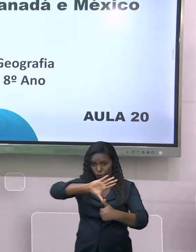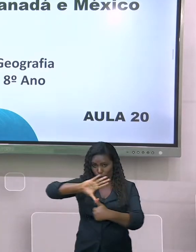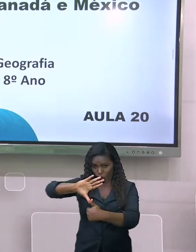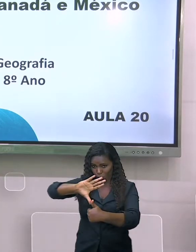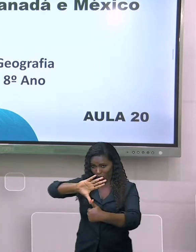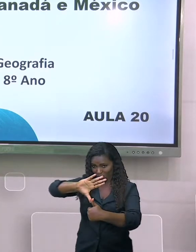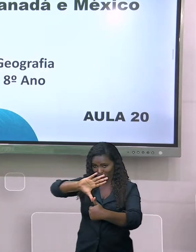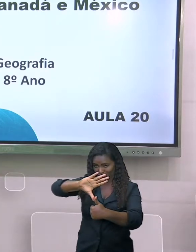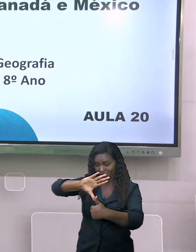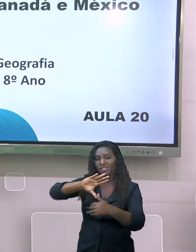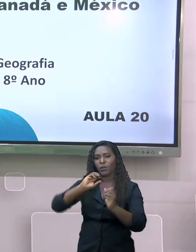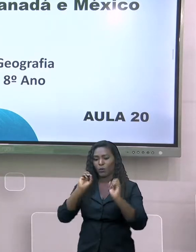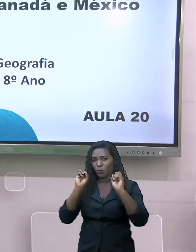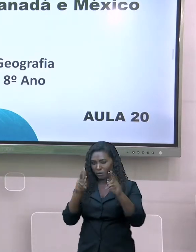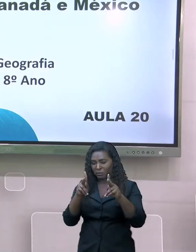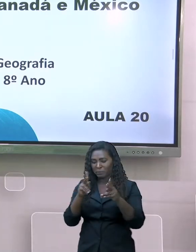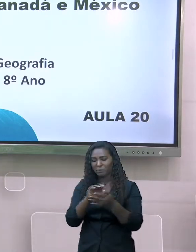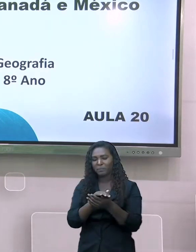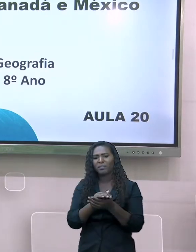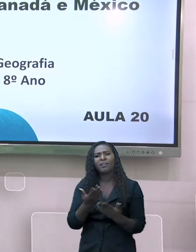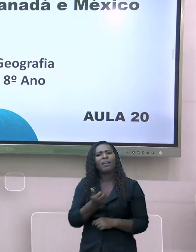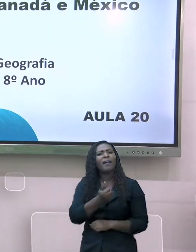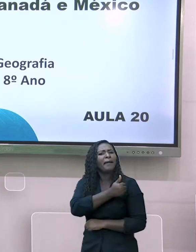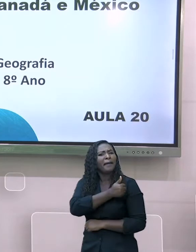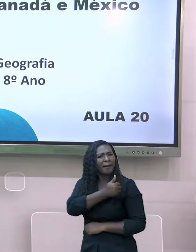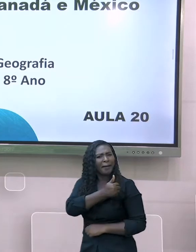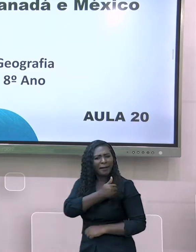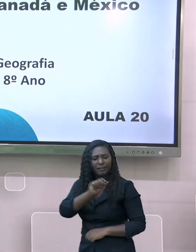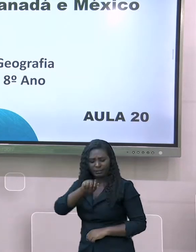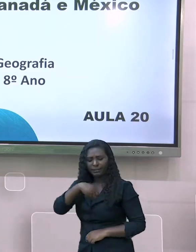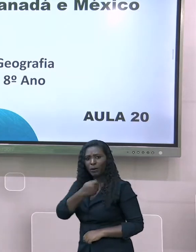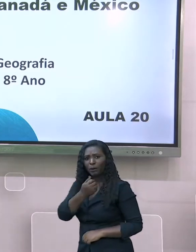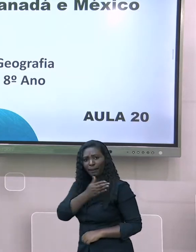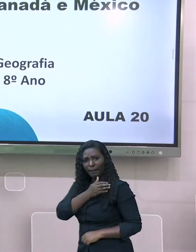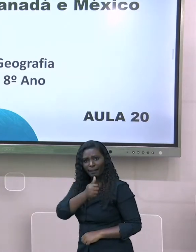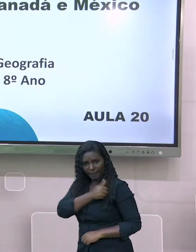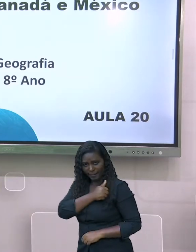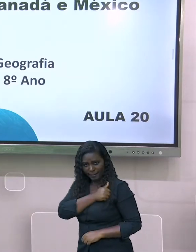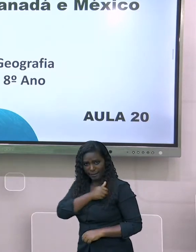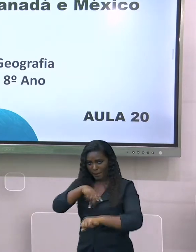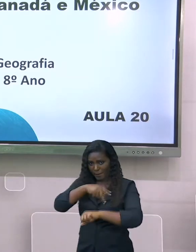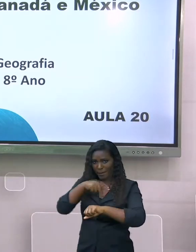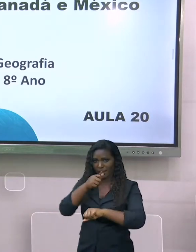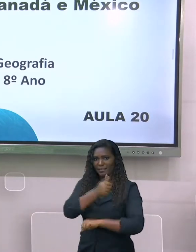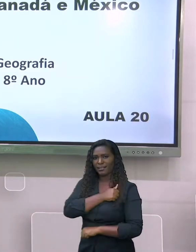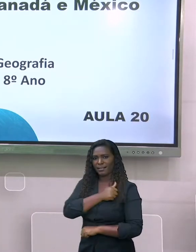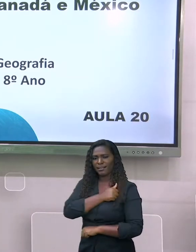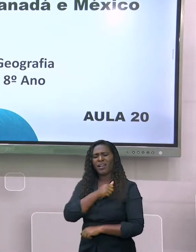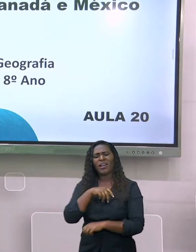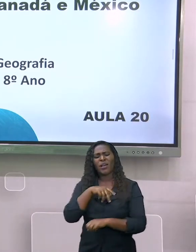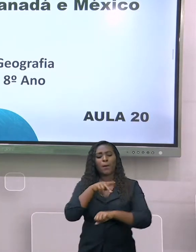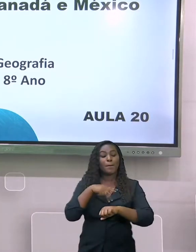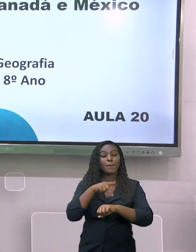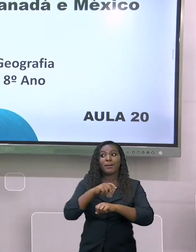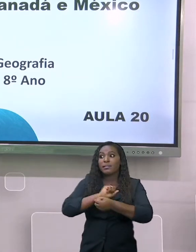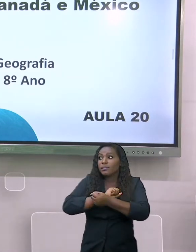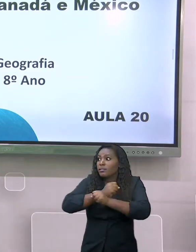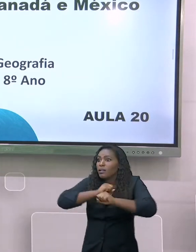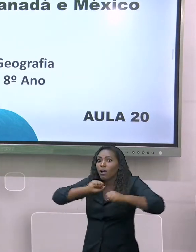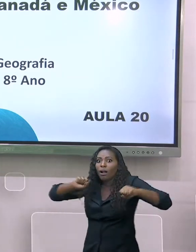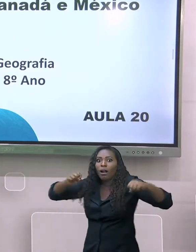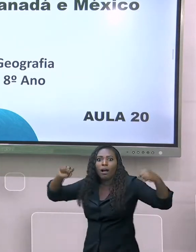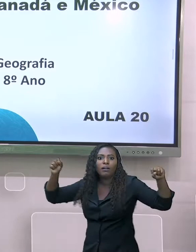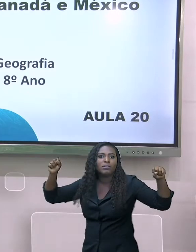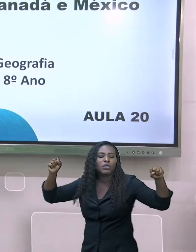Canadá é um país muito grande. Em extensão, é o segundo maior país